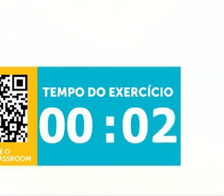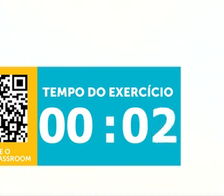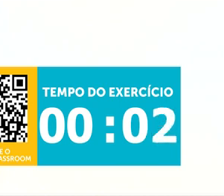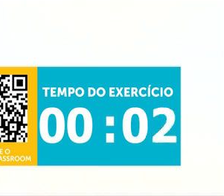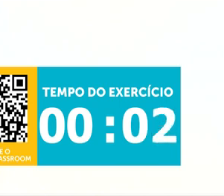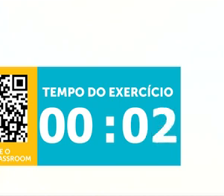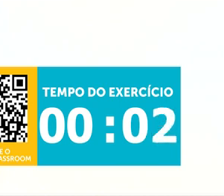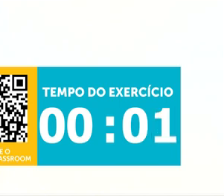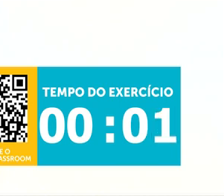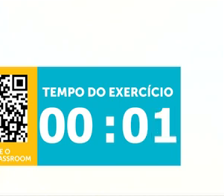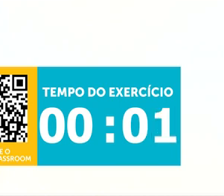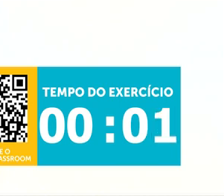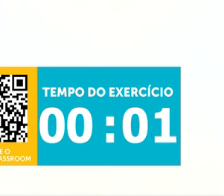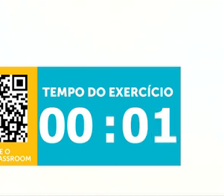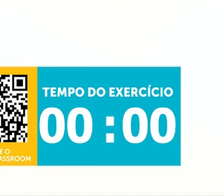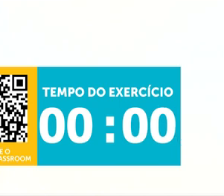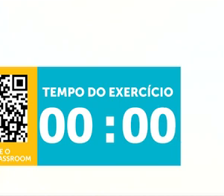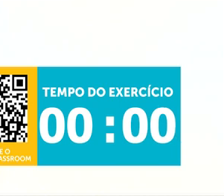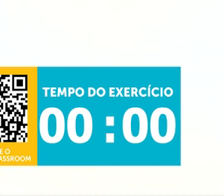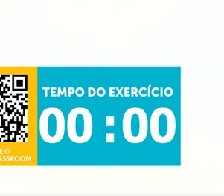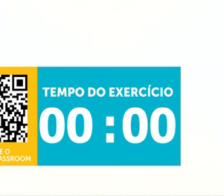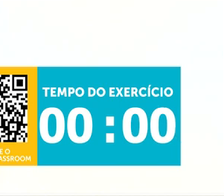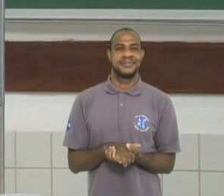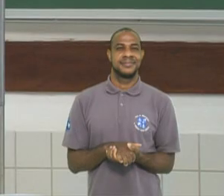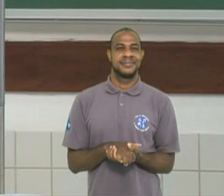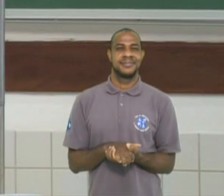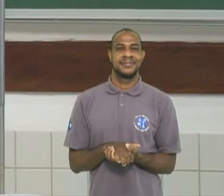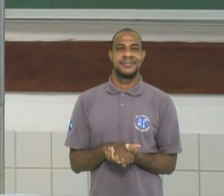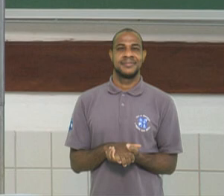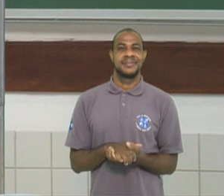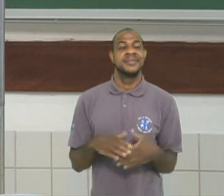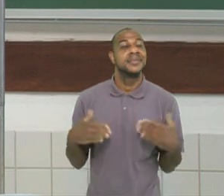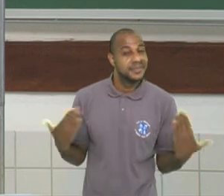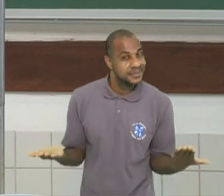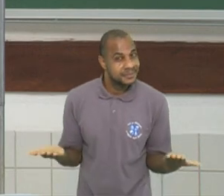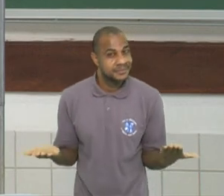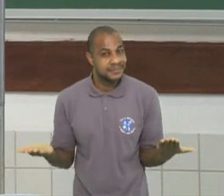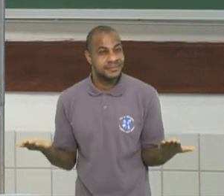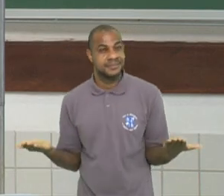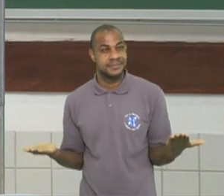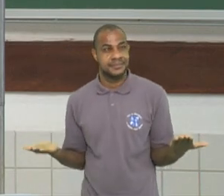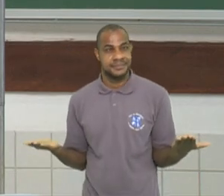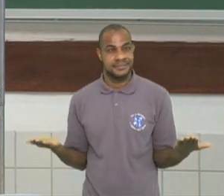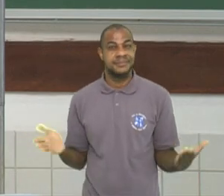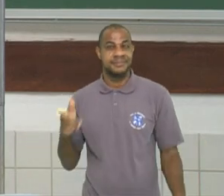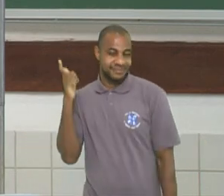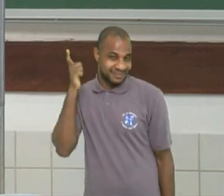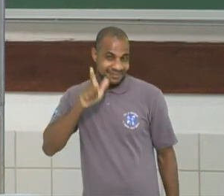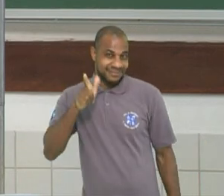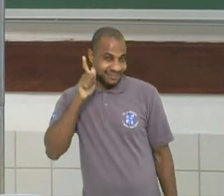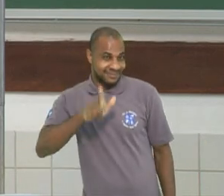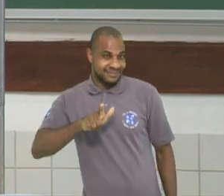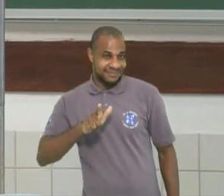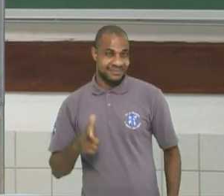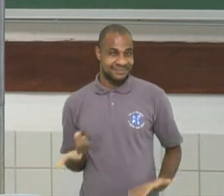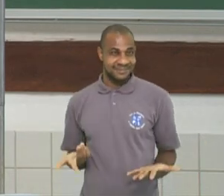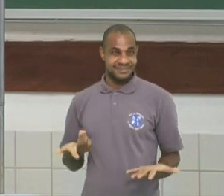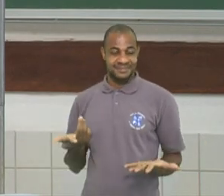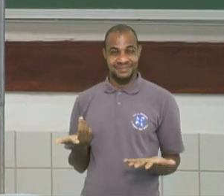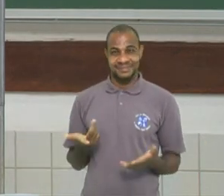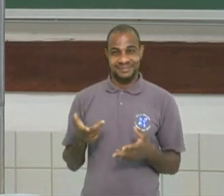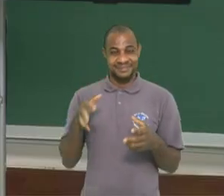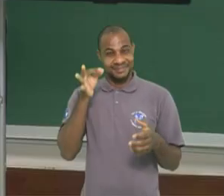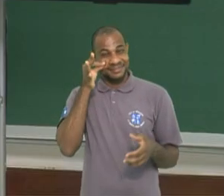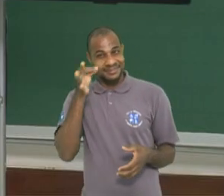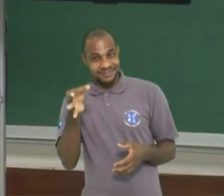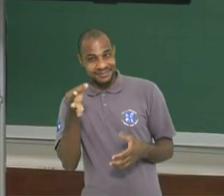E aí Oi e aí pessoal Será que você conseguiu adivinhar Será